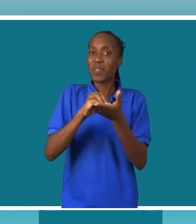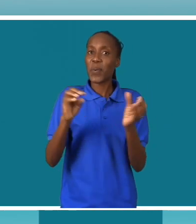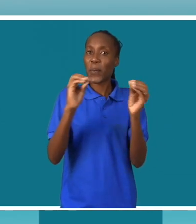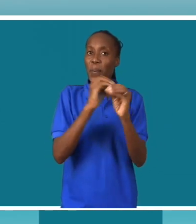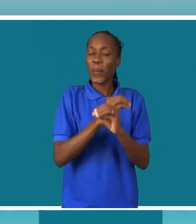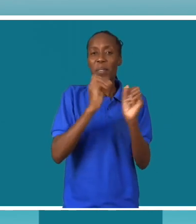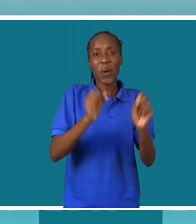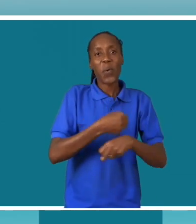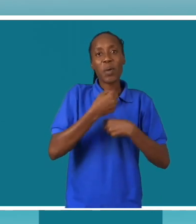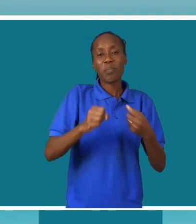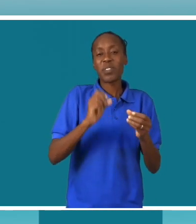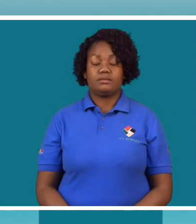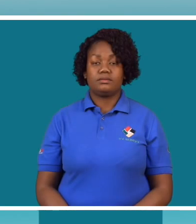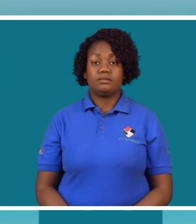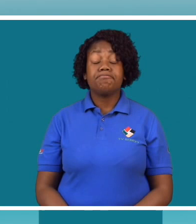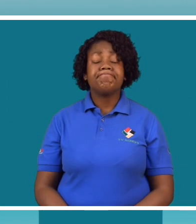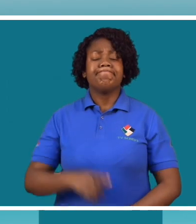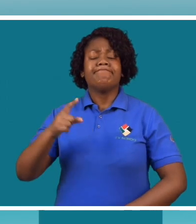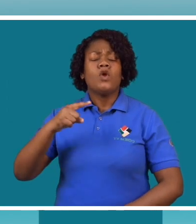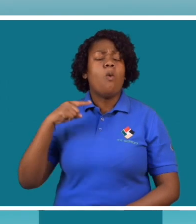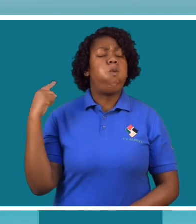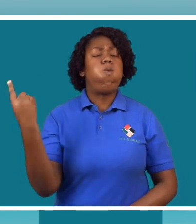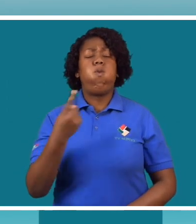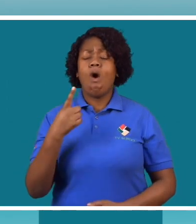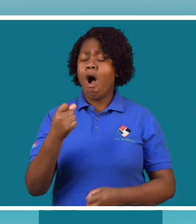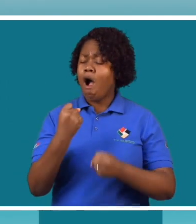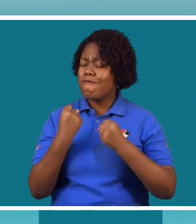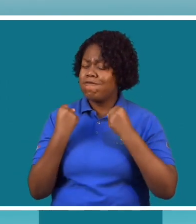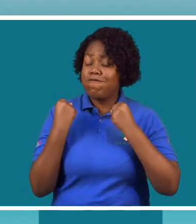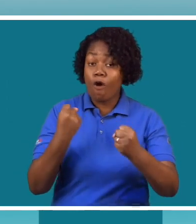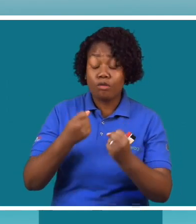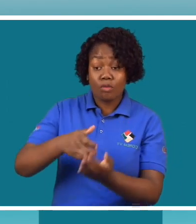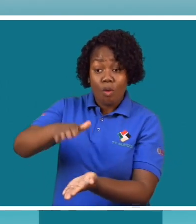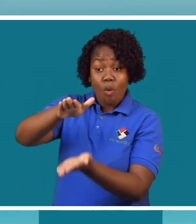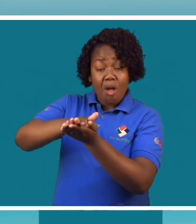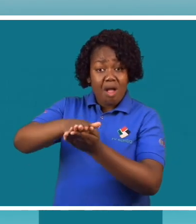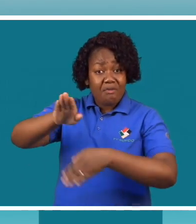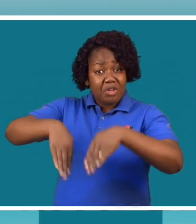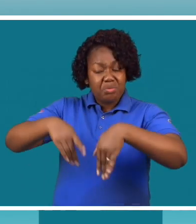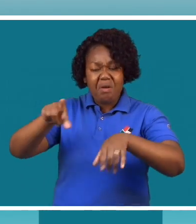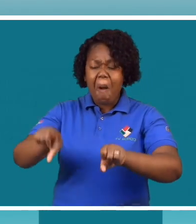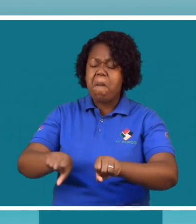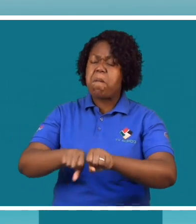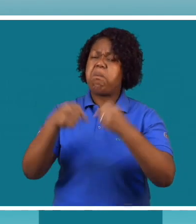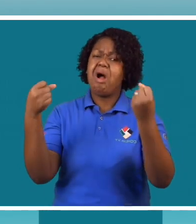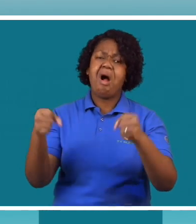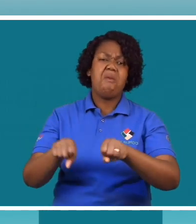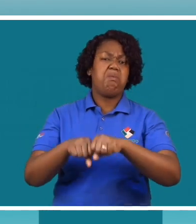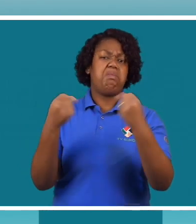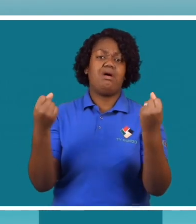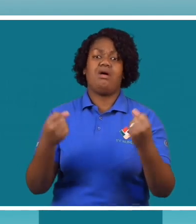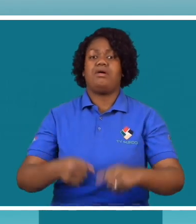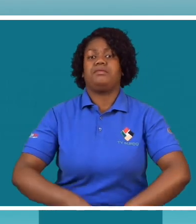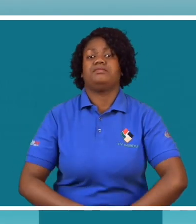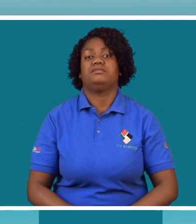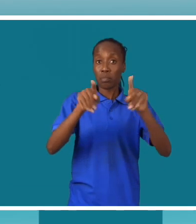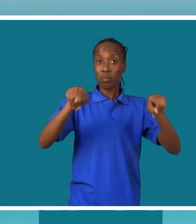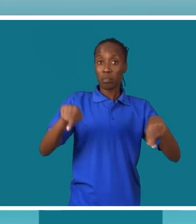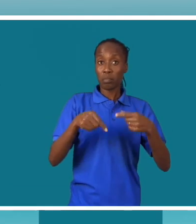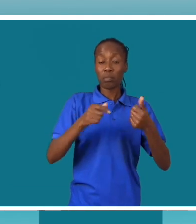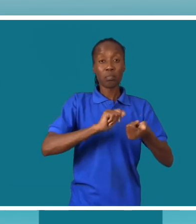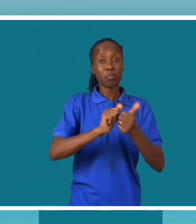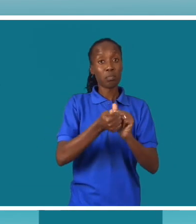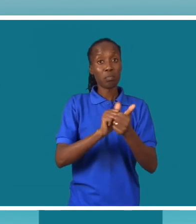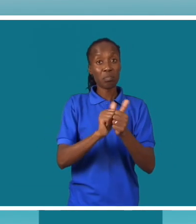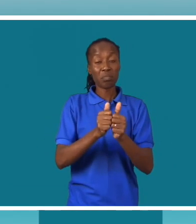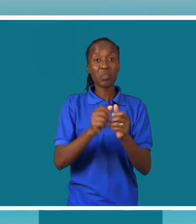fazer o desporto com fome. É de recordar que o ciclone Idai destruiu também várias infraestruturas desportivas. É